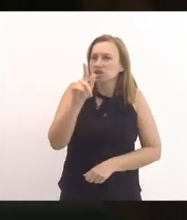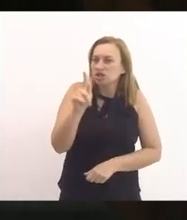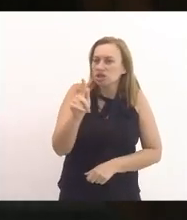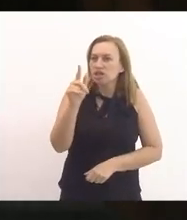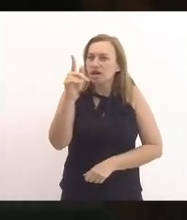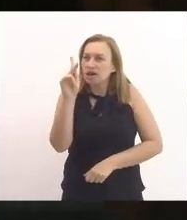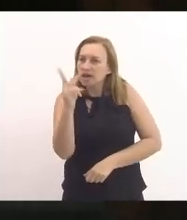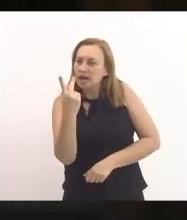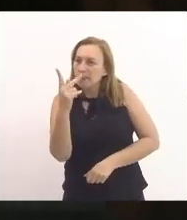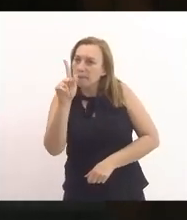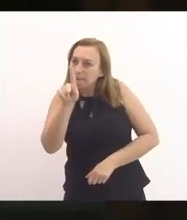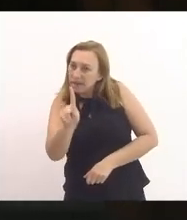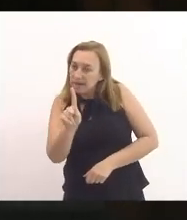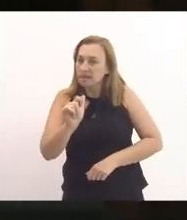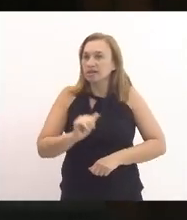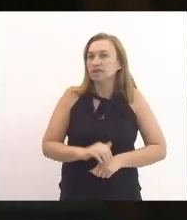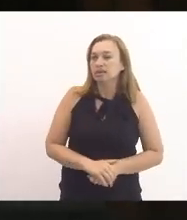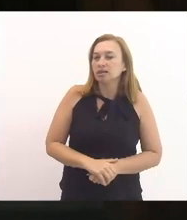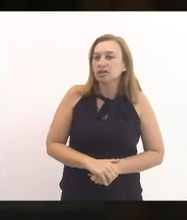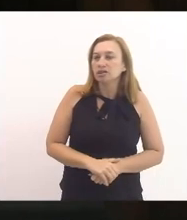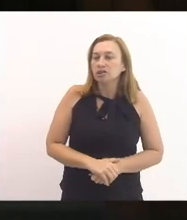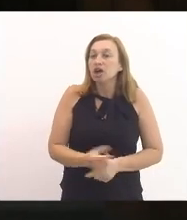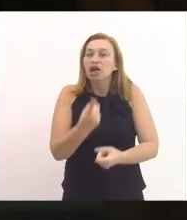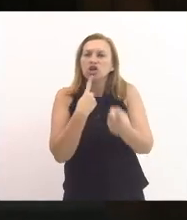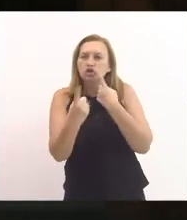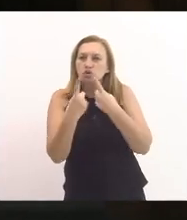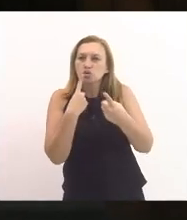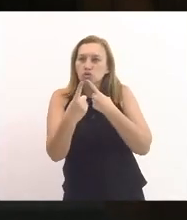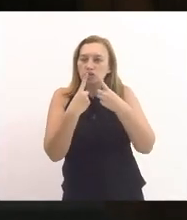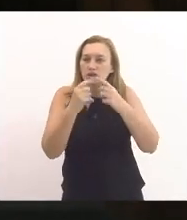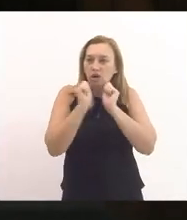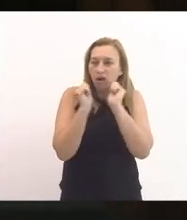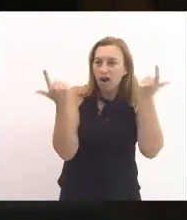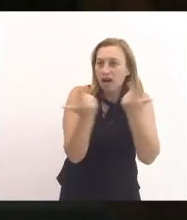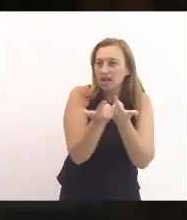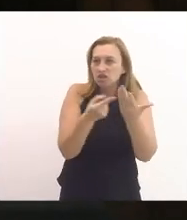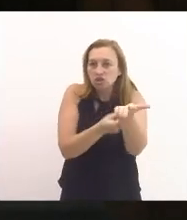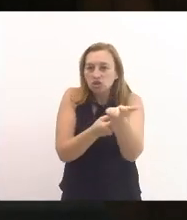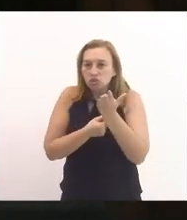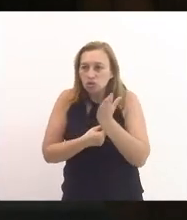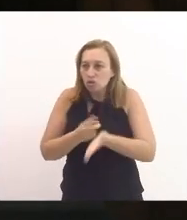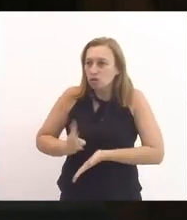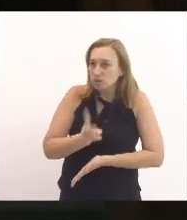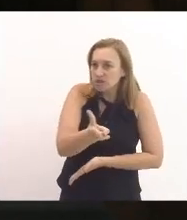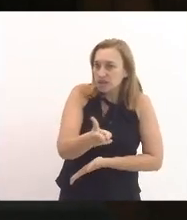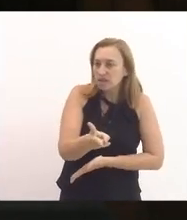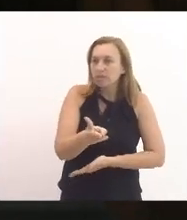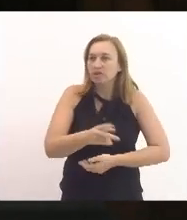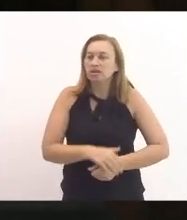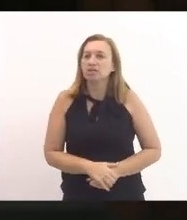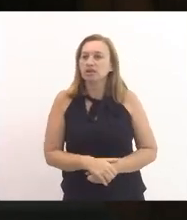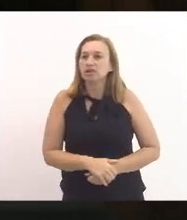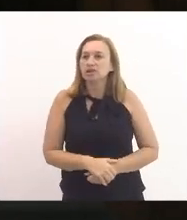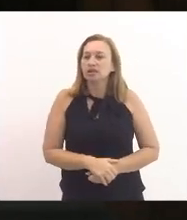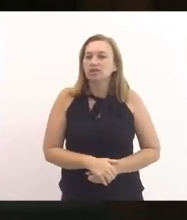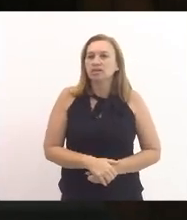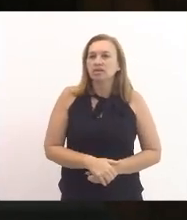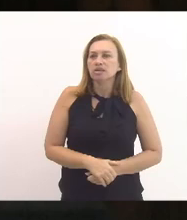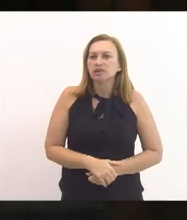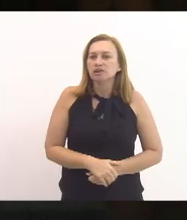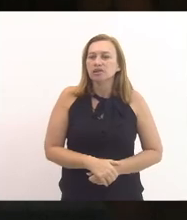Deputado aqui em discussão e alerj nos ajudou também mas como sempre né a anteriormente